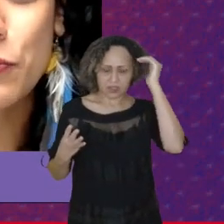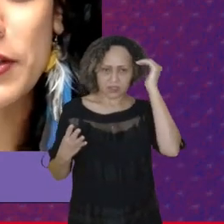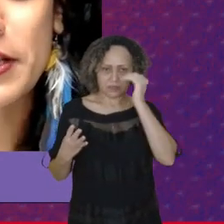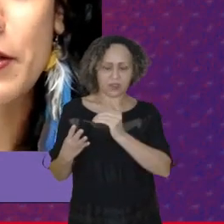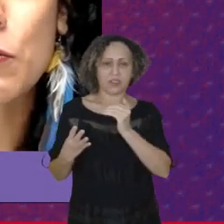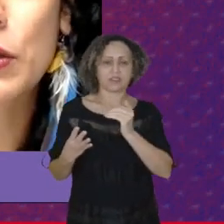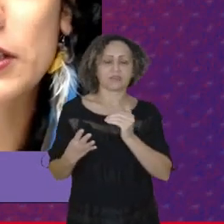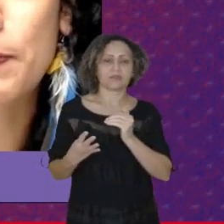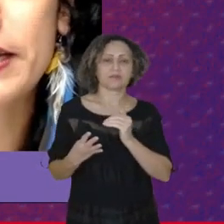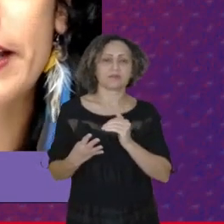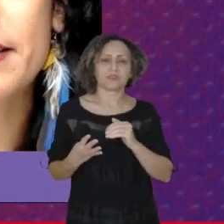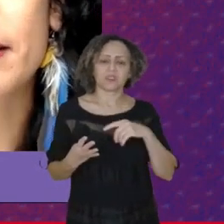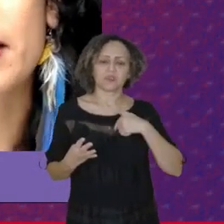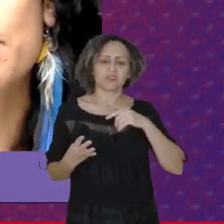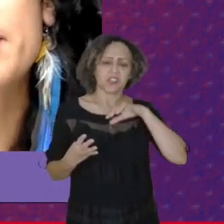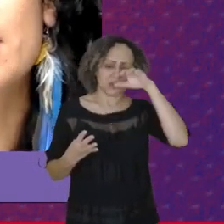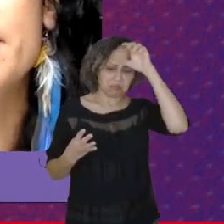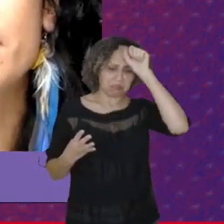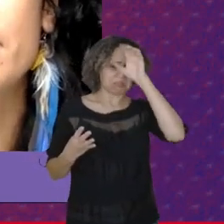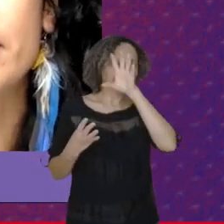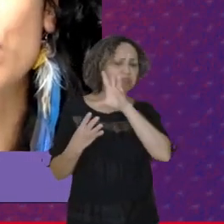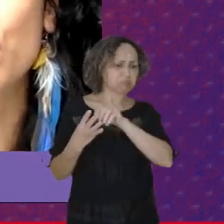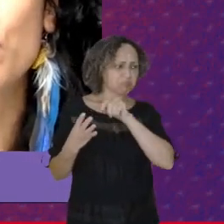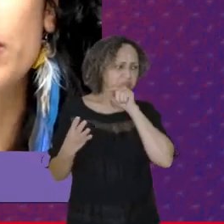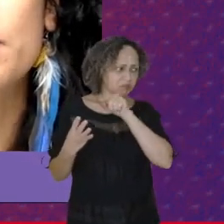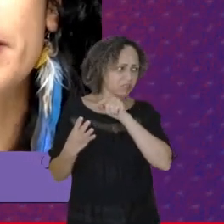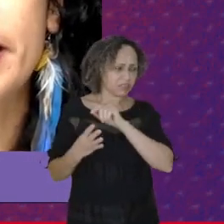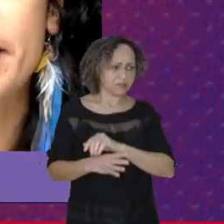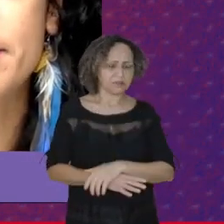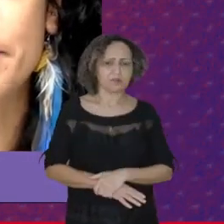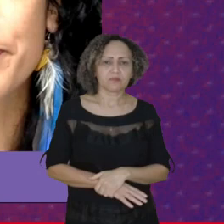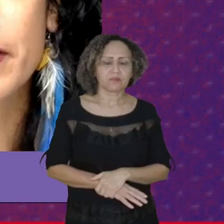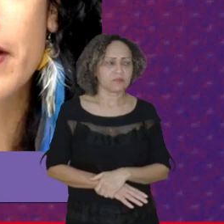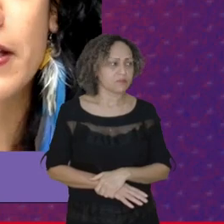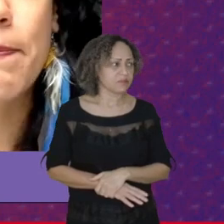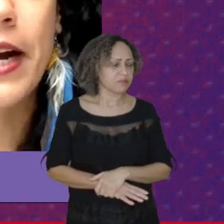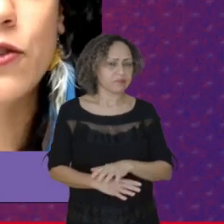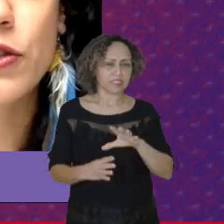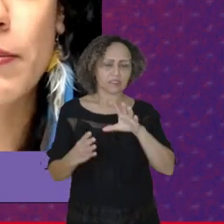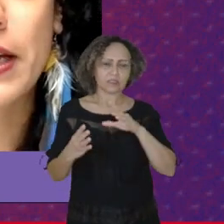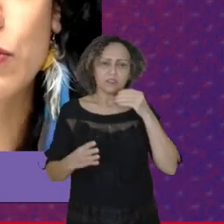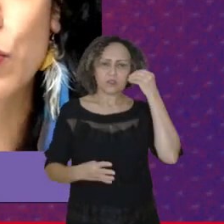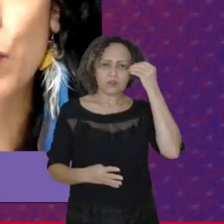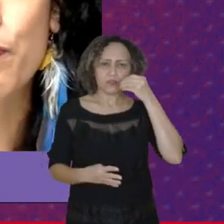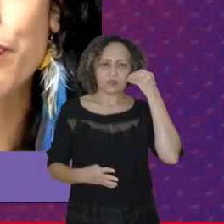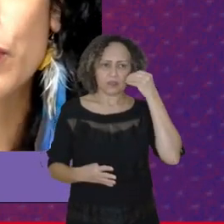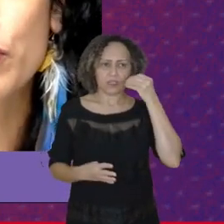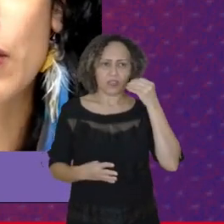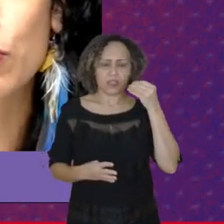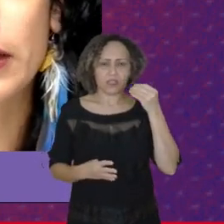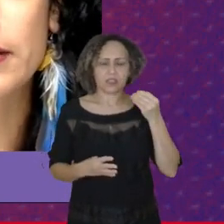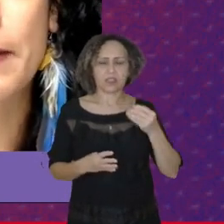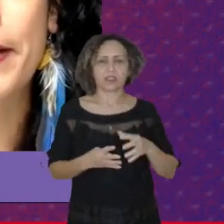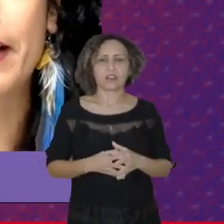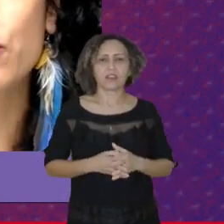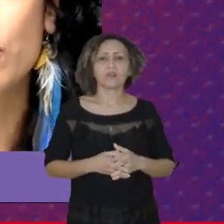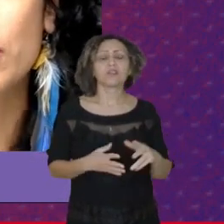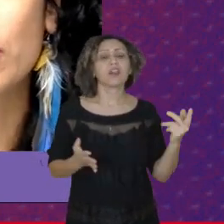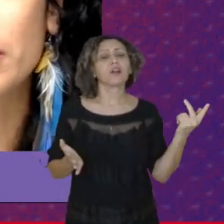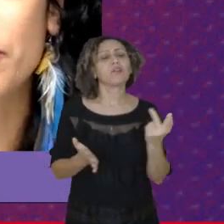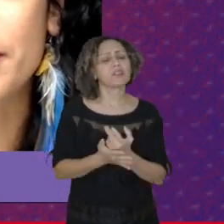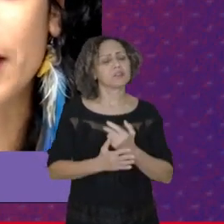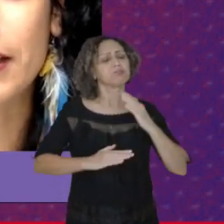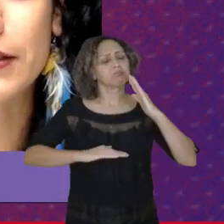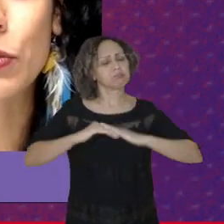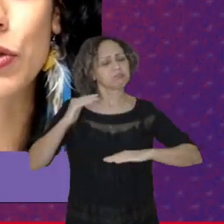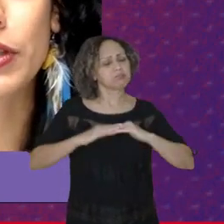monte, da gente fazer, e com muita experiência, né, especialistas nesse assunto, com muita experiência, que parte também do que acontece na